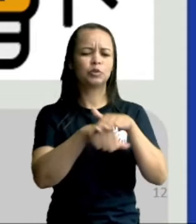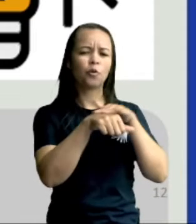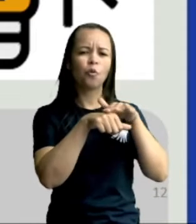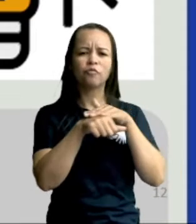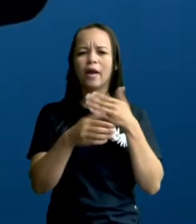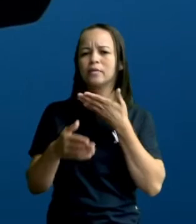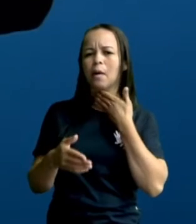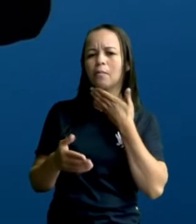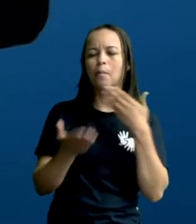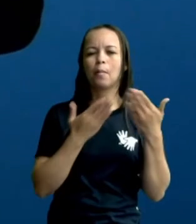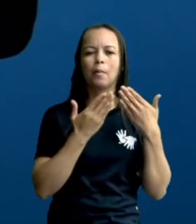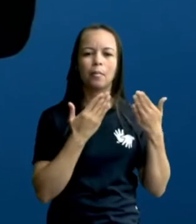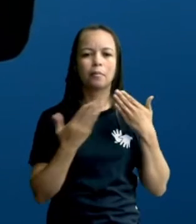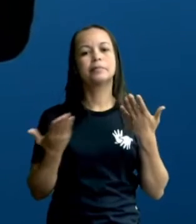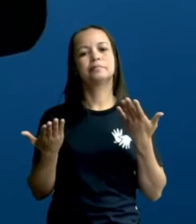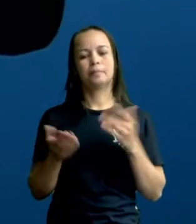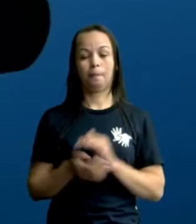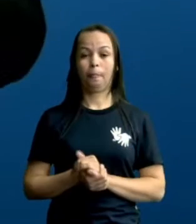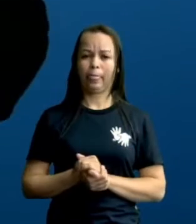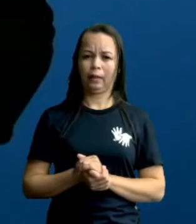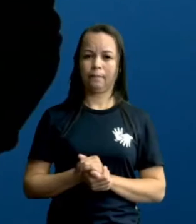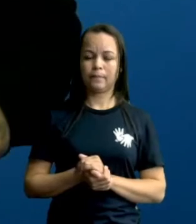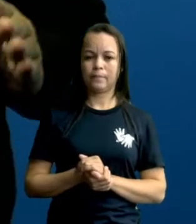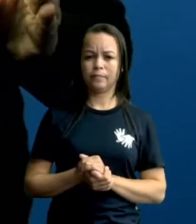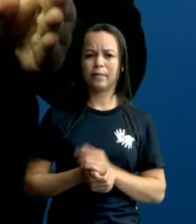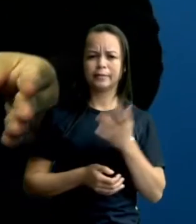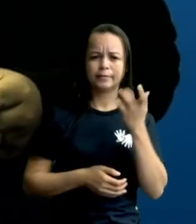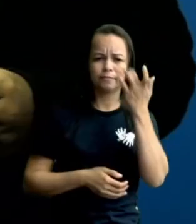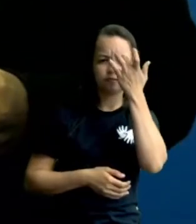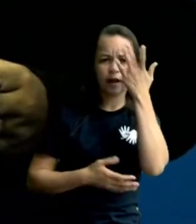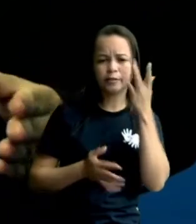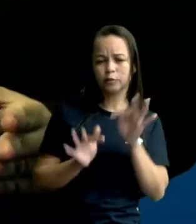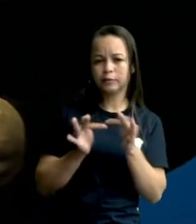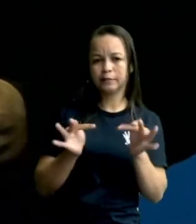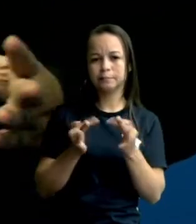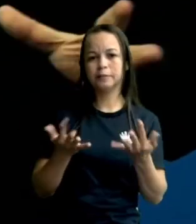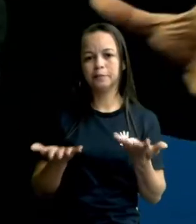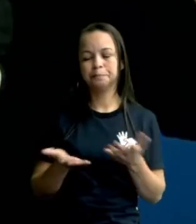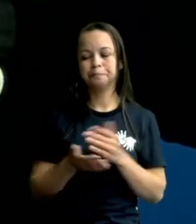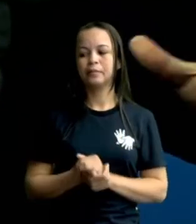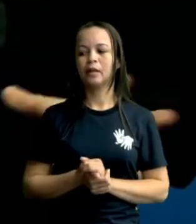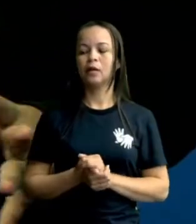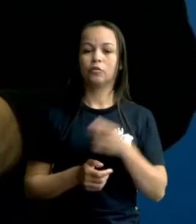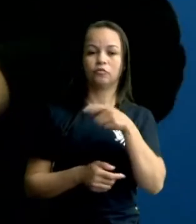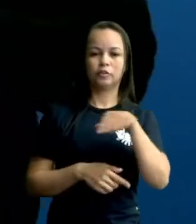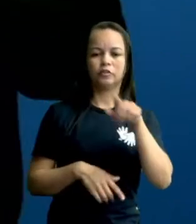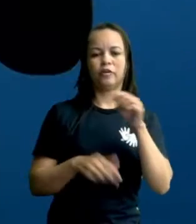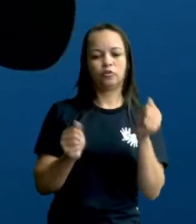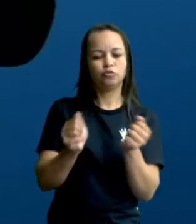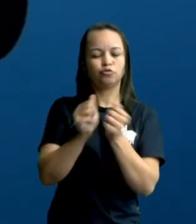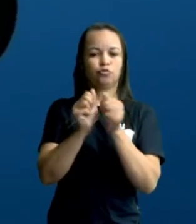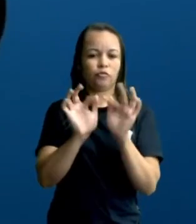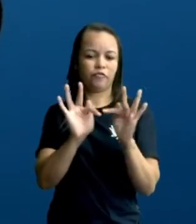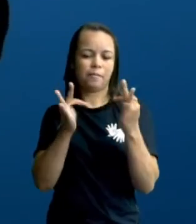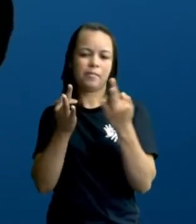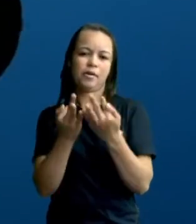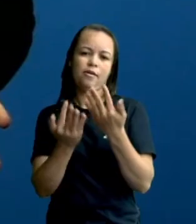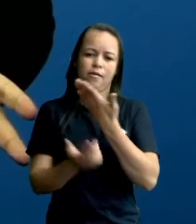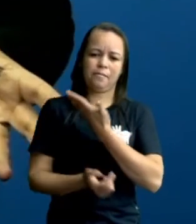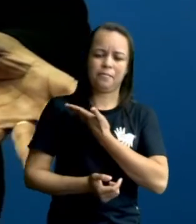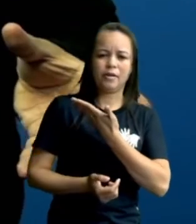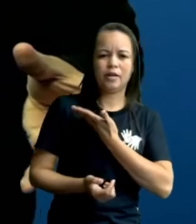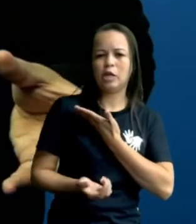mim. Gente, bem simples aqui. Quando você estiver entre família, entre amigos ou